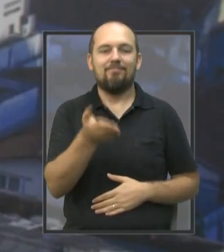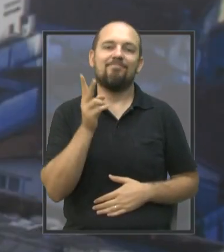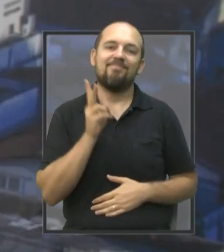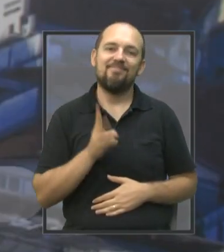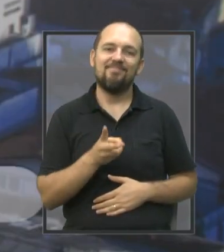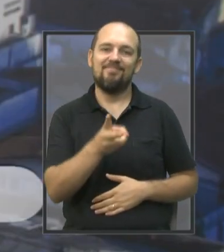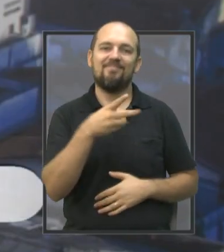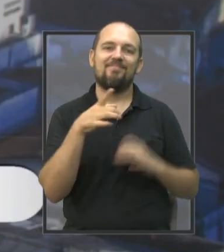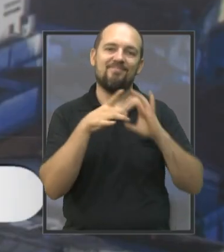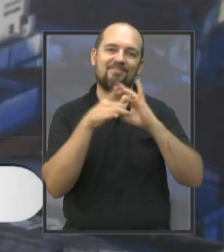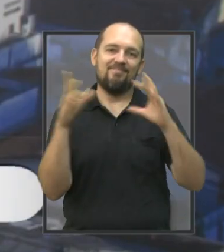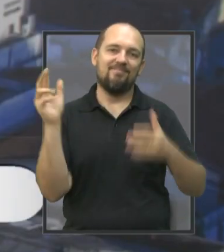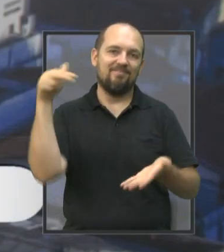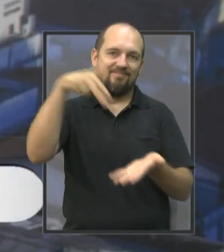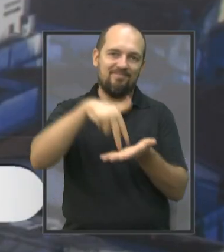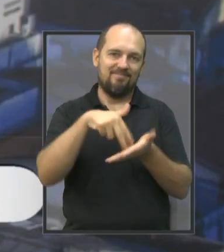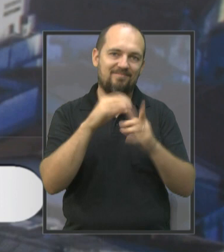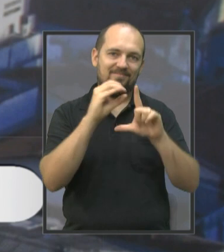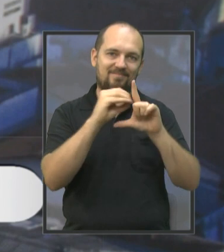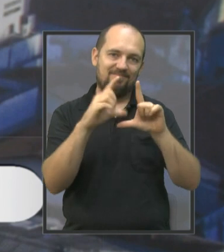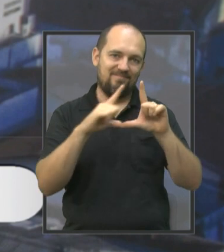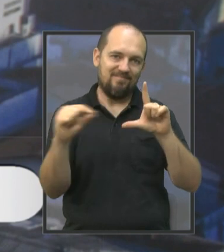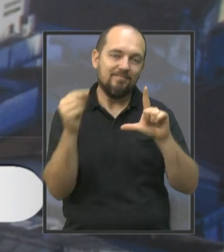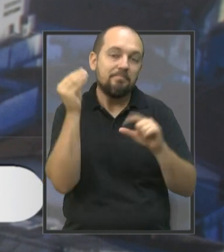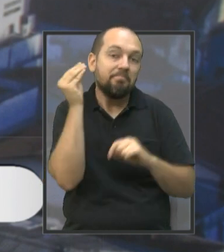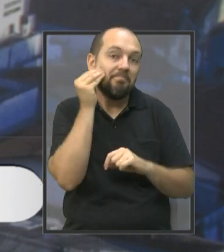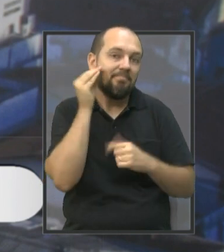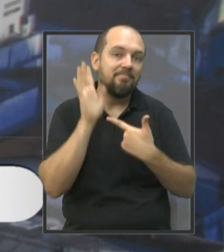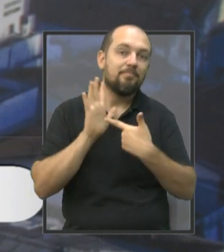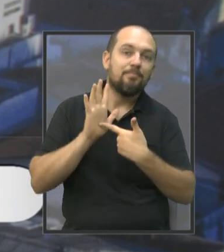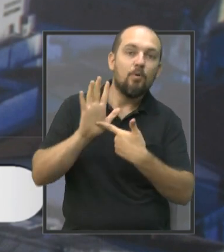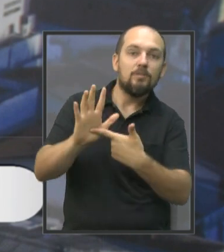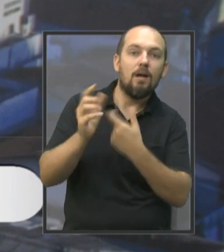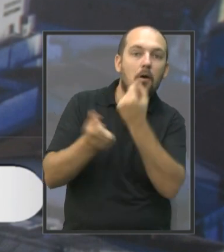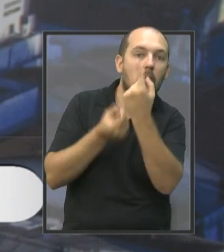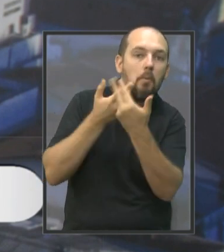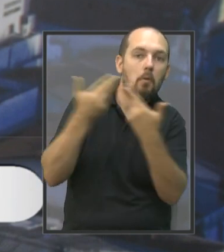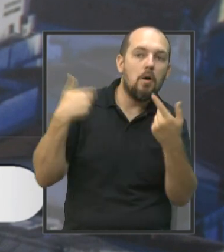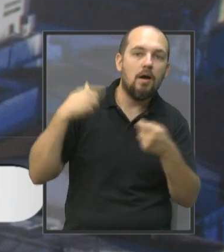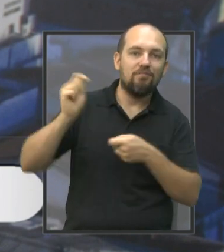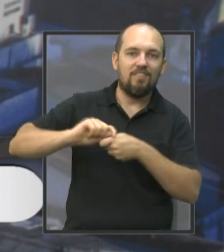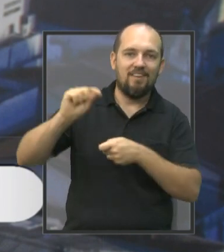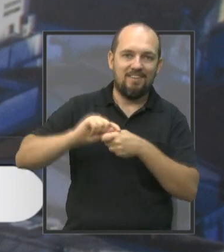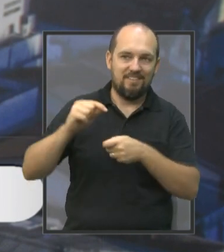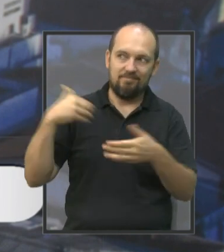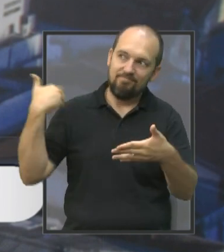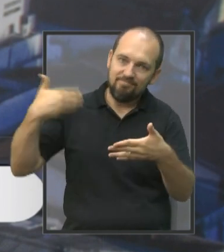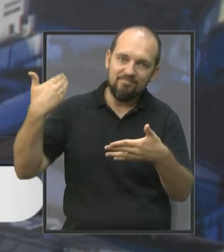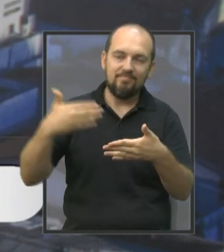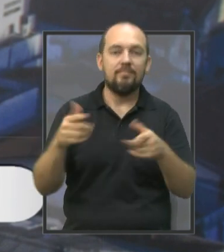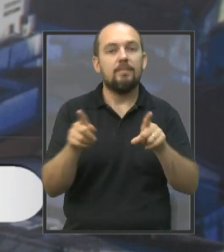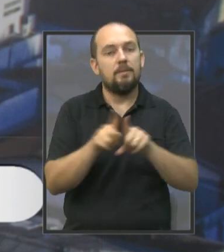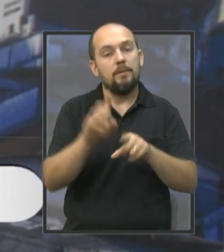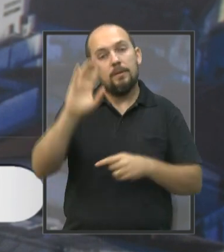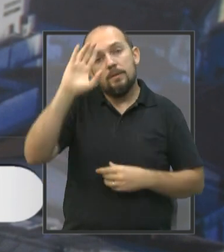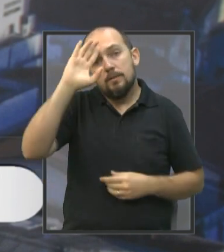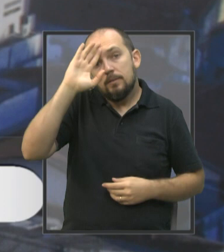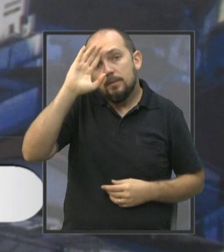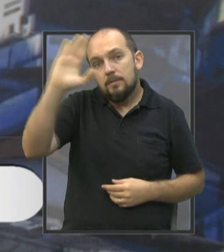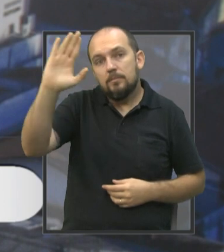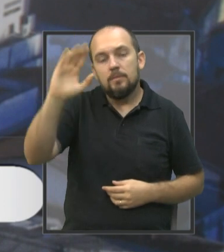estar aqui na TV Câmara para tentar mostrar alguma coisa que a gente faz e,